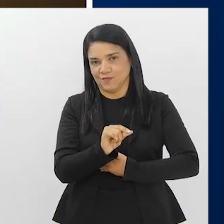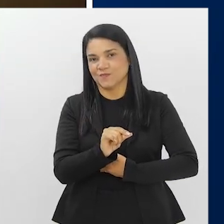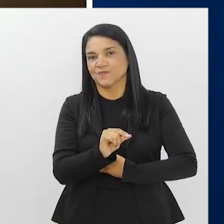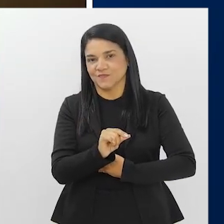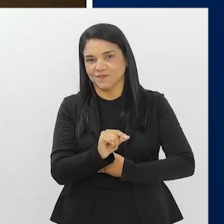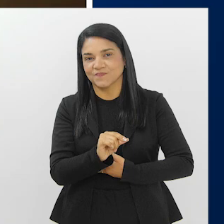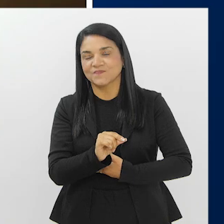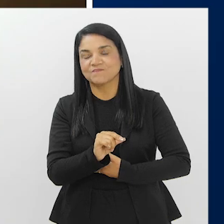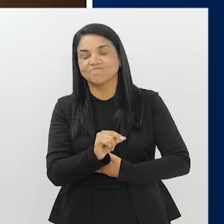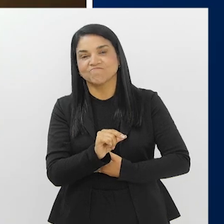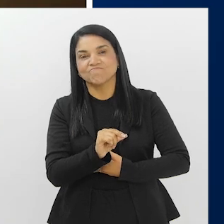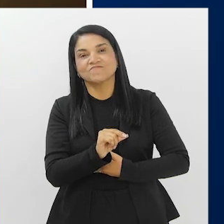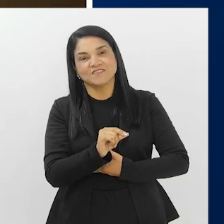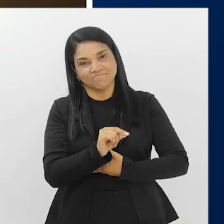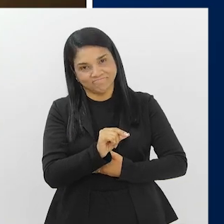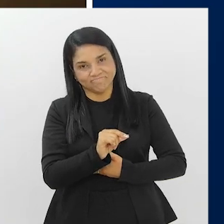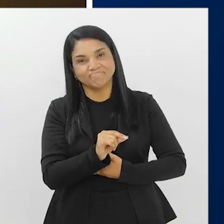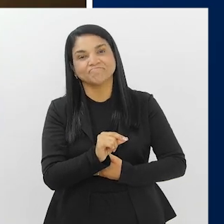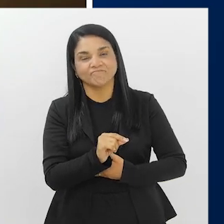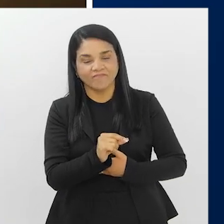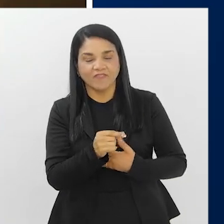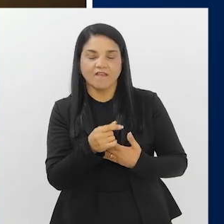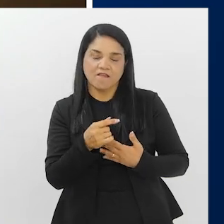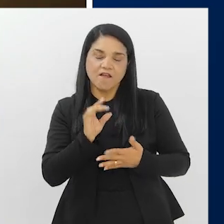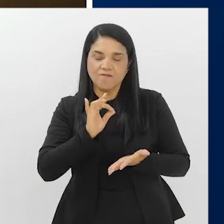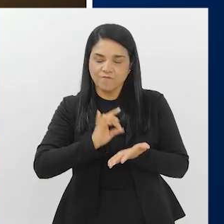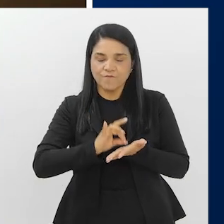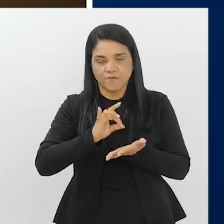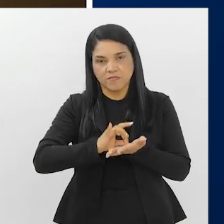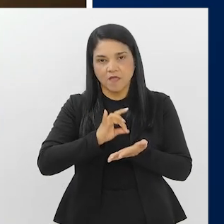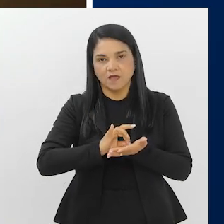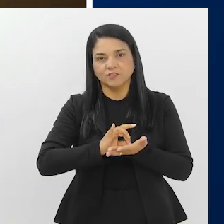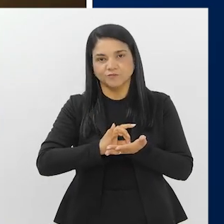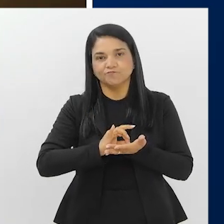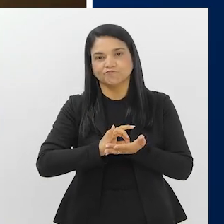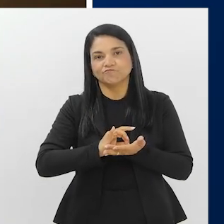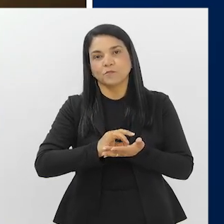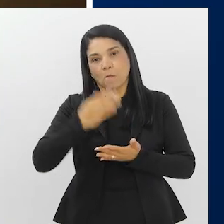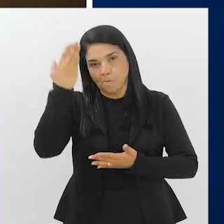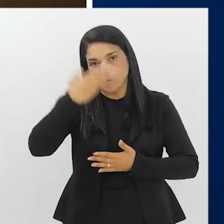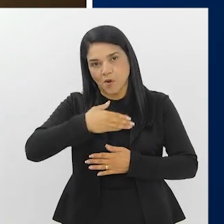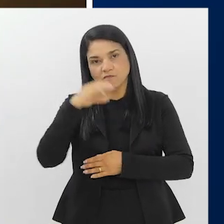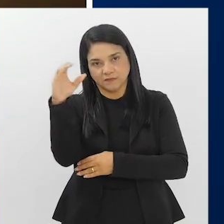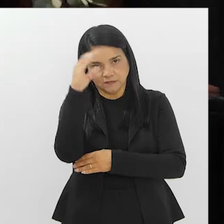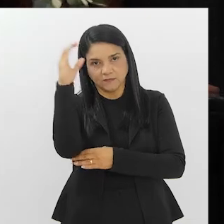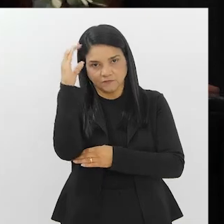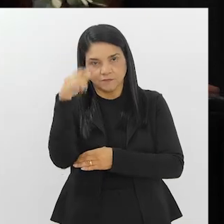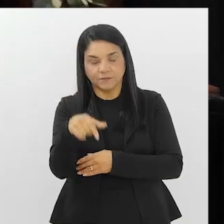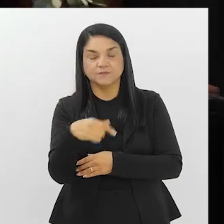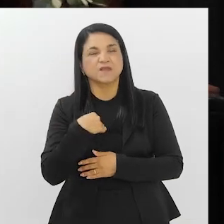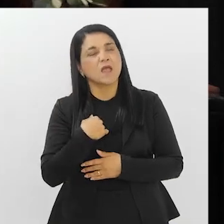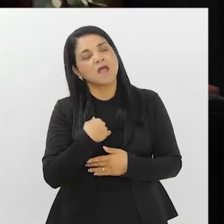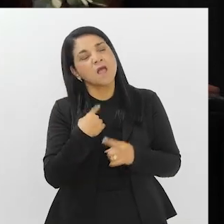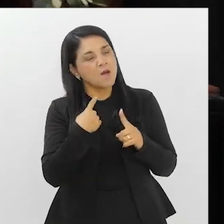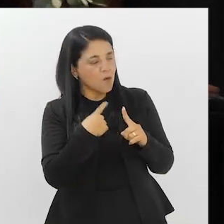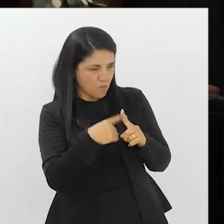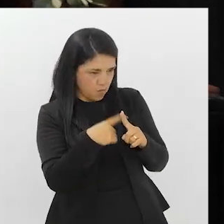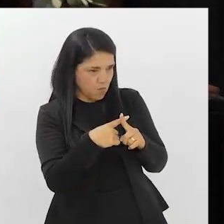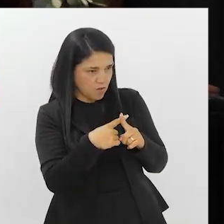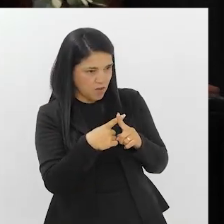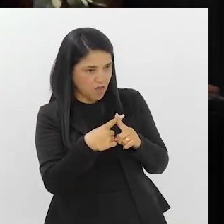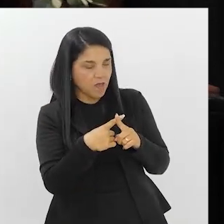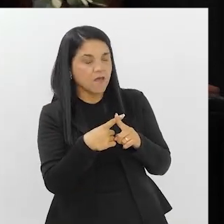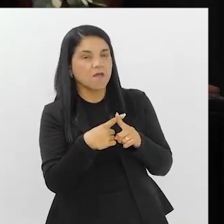diminuição, né, de você ter a chance de ter um câncer, comprovadamente diminui. Você sabe por que que eu